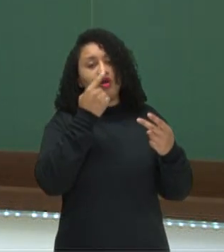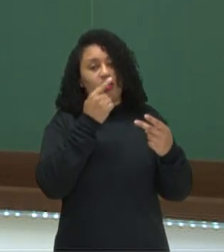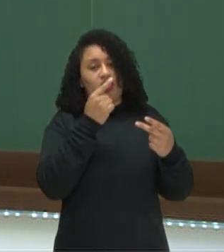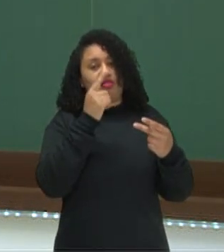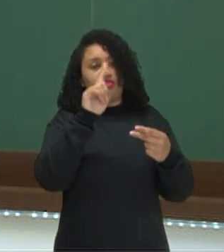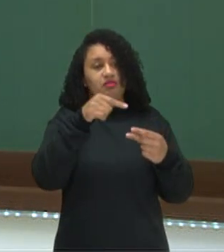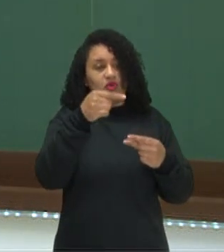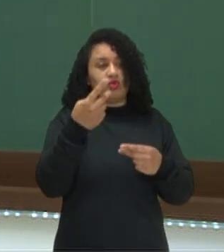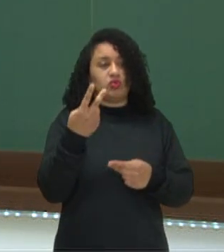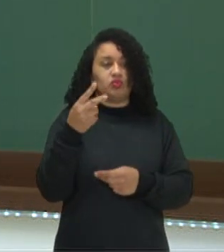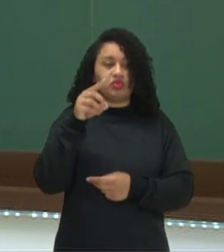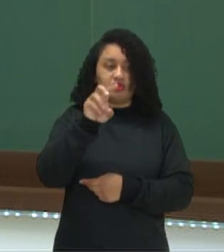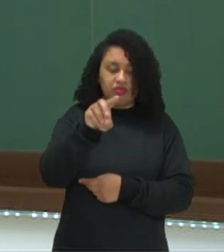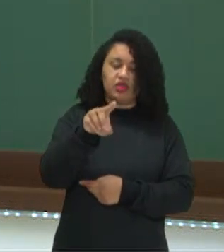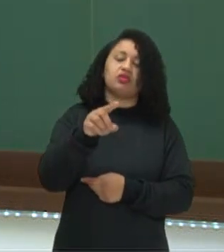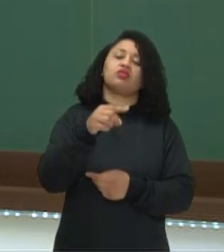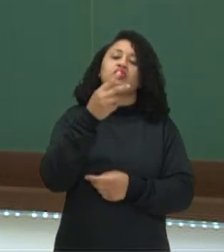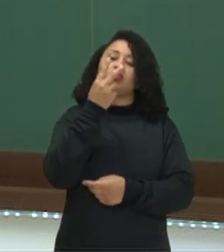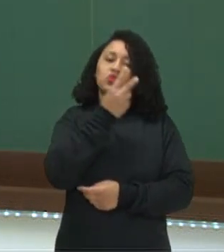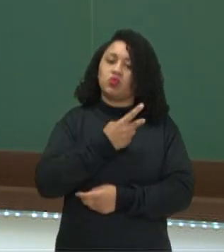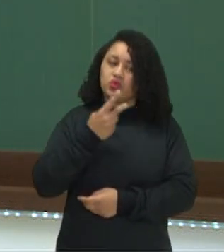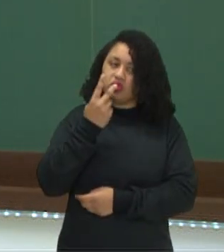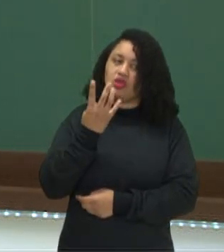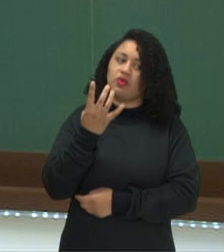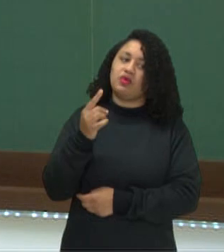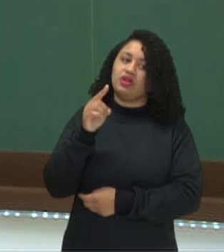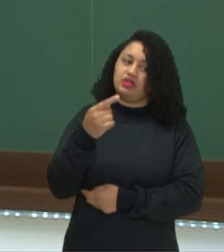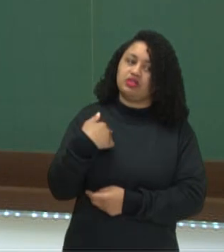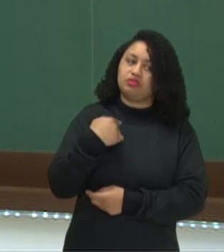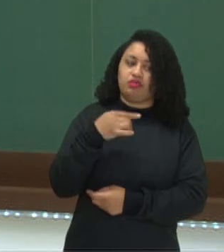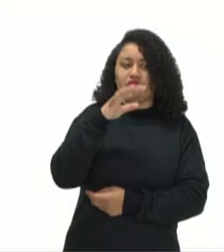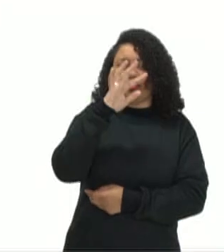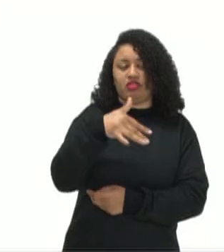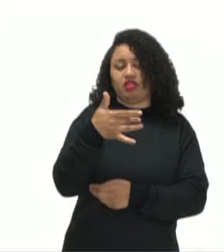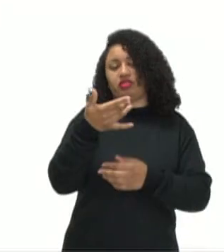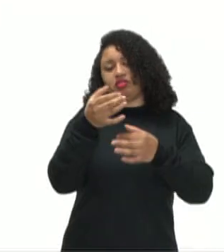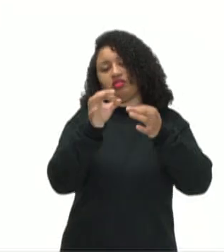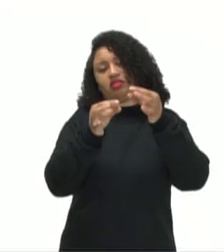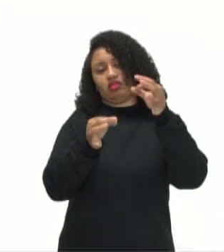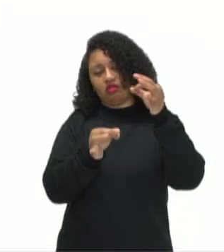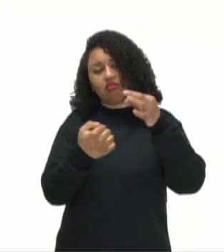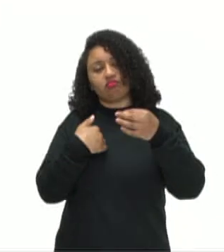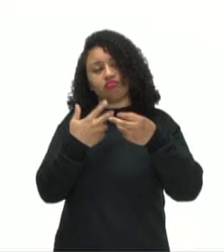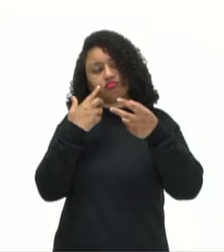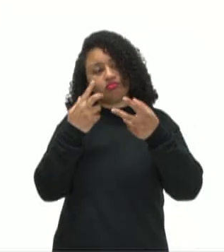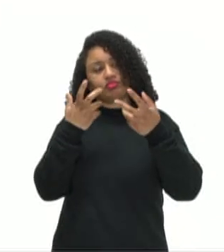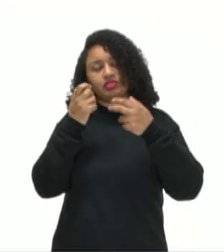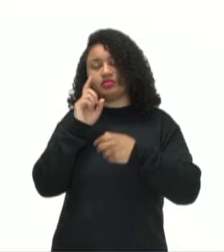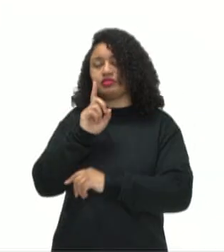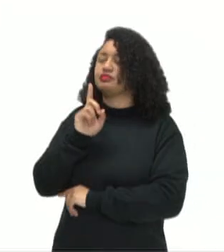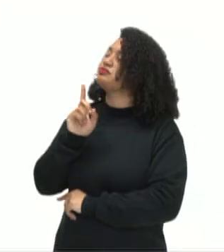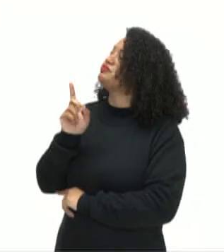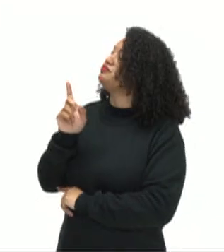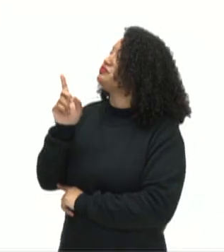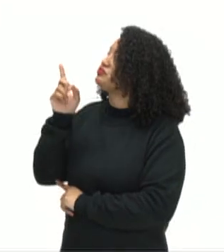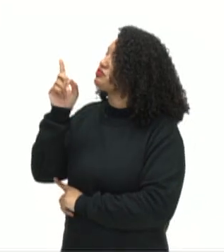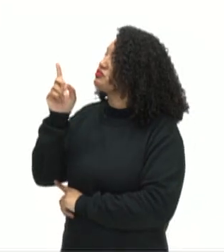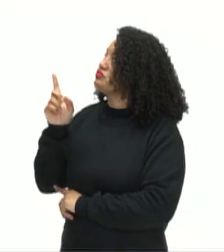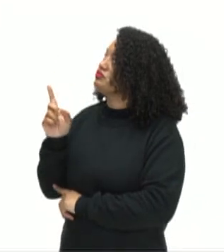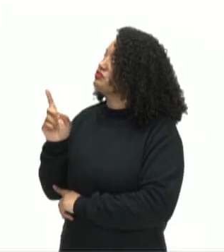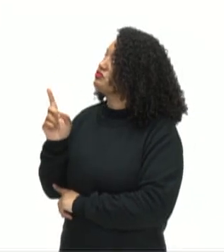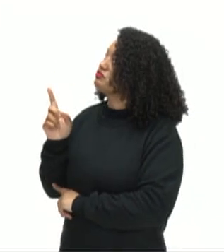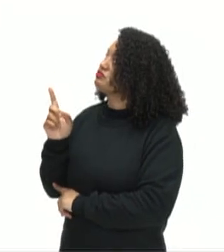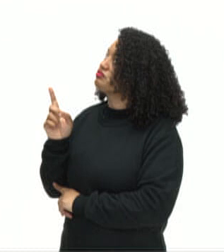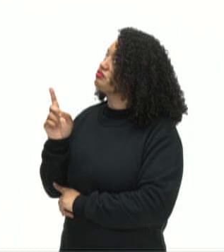após, 2000. 2 horas após o início, 4000. 3 horas após,